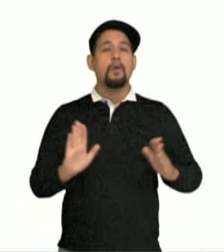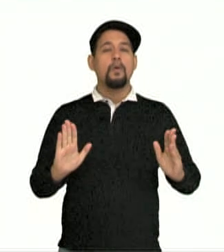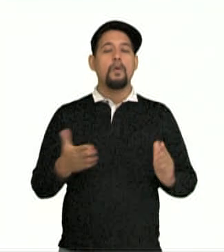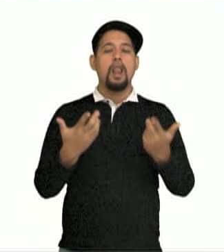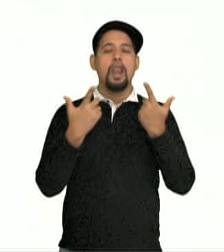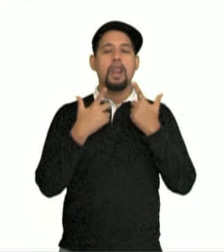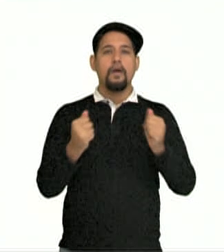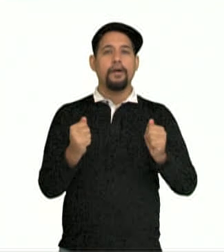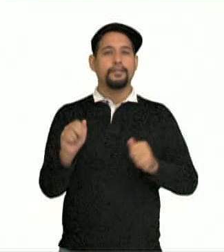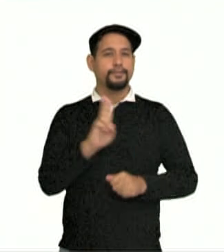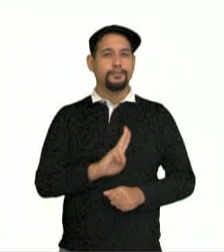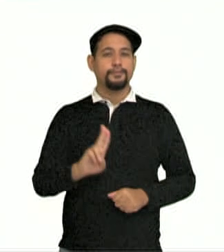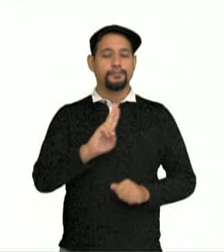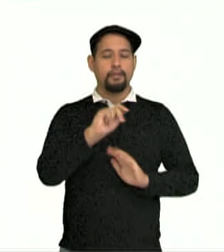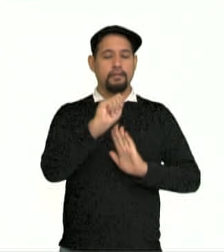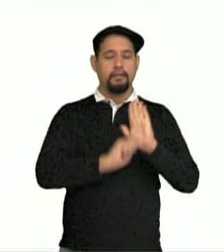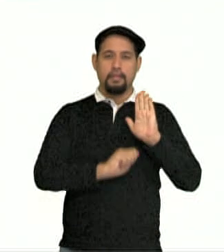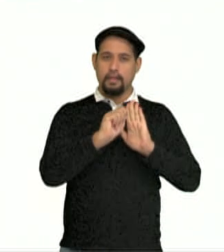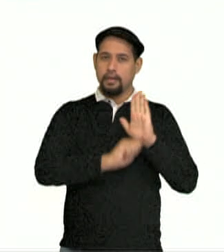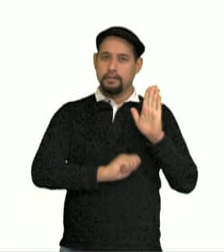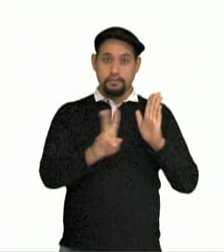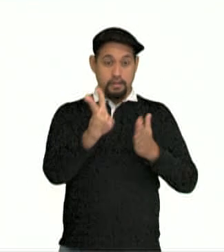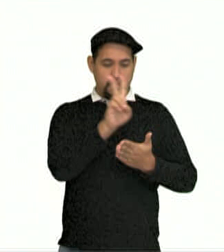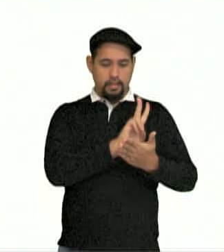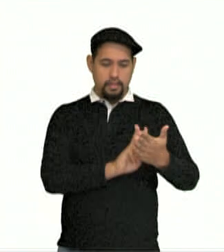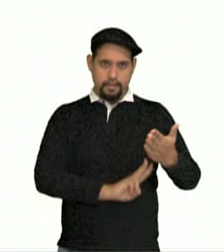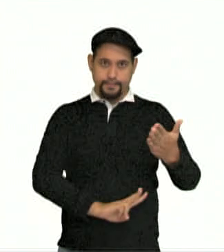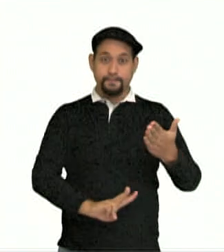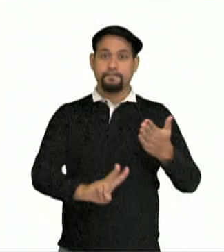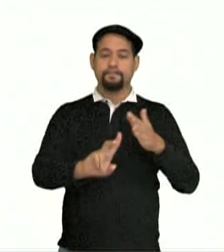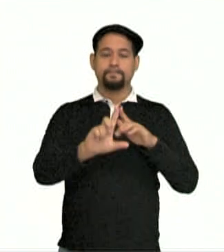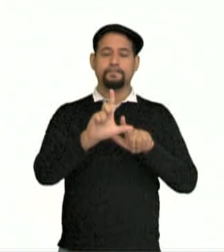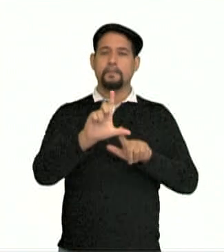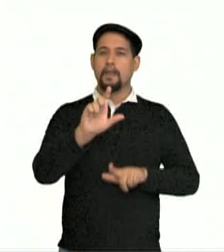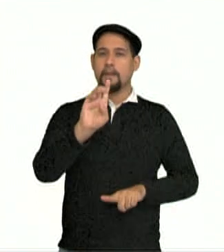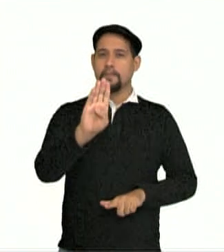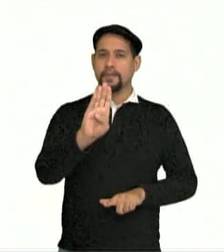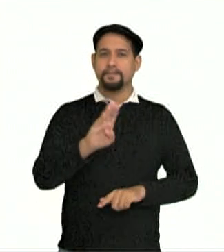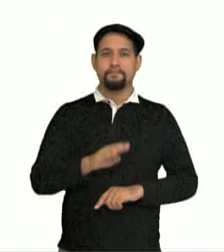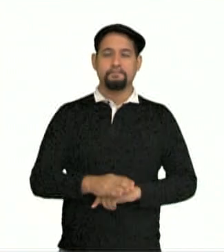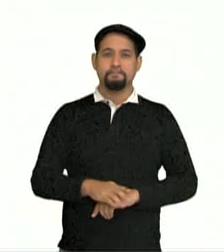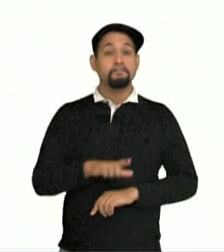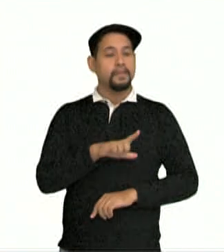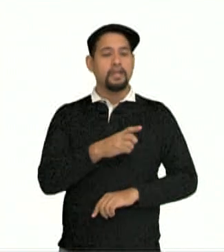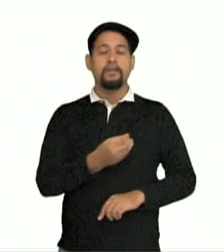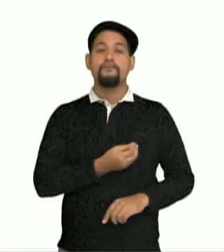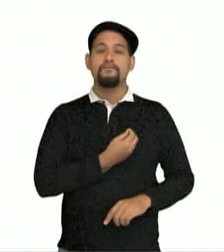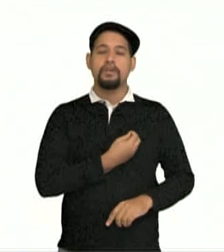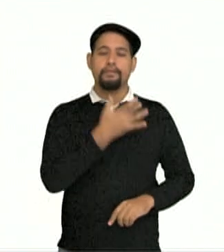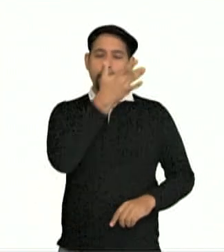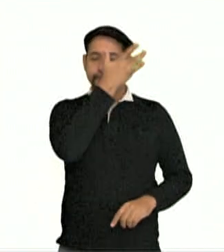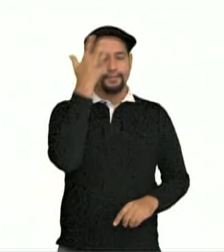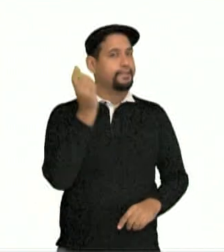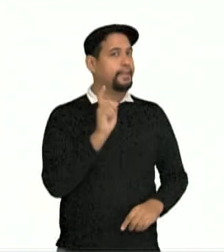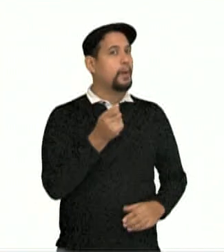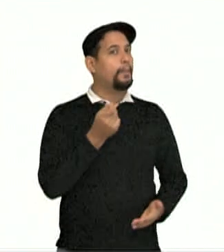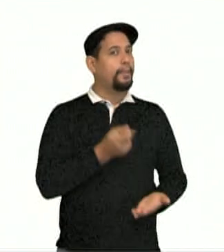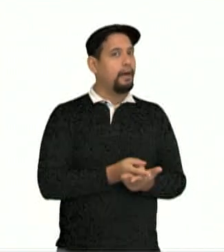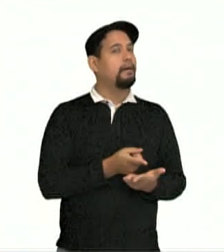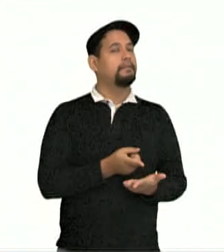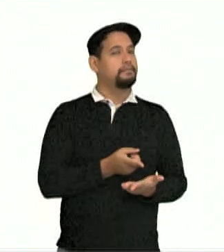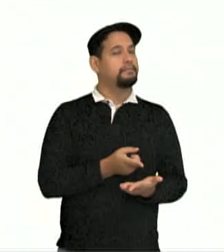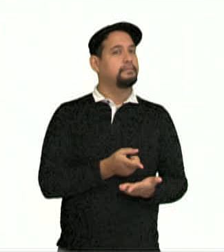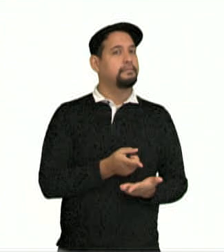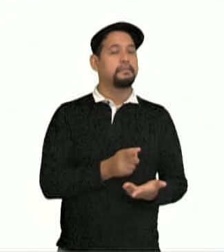linguagem apresentada pelo texto lido. Na letra B, aqui mora uma devedora inadimplente. A